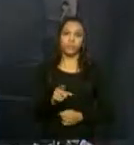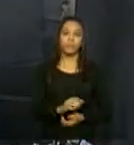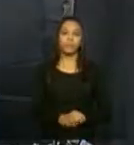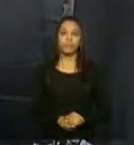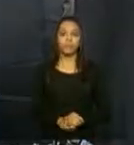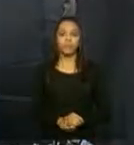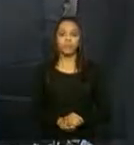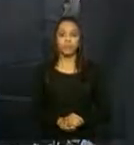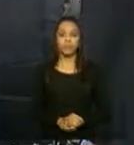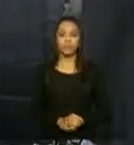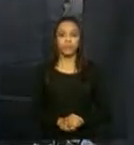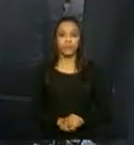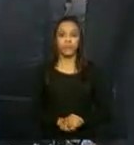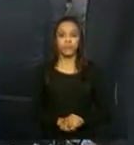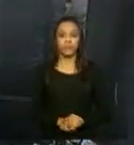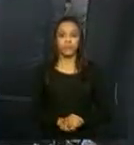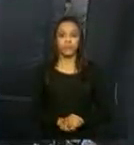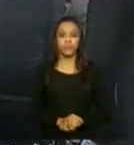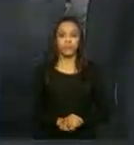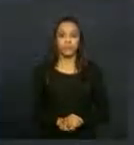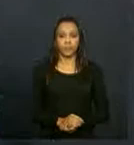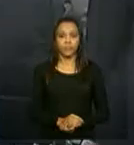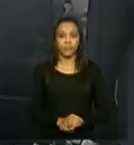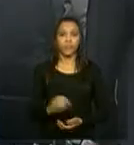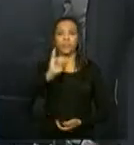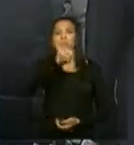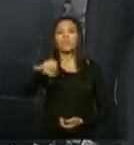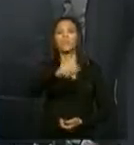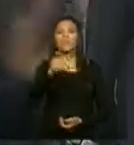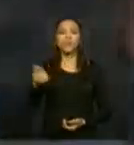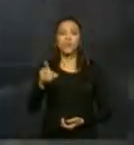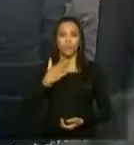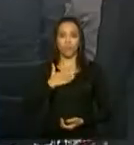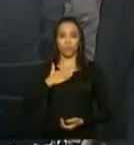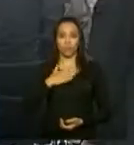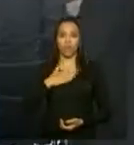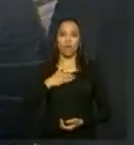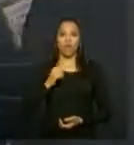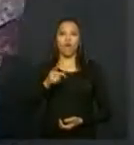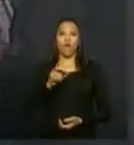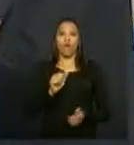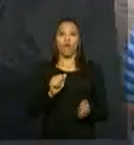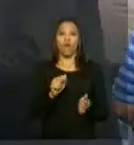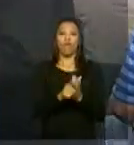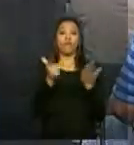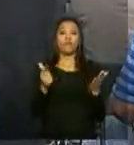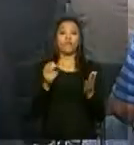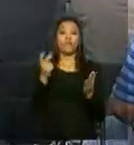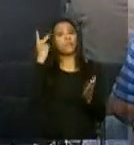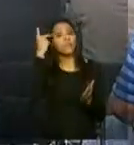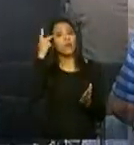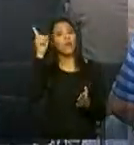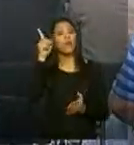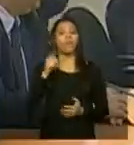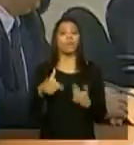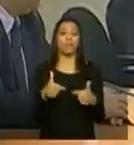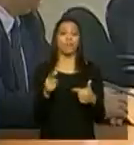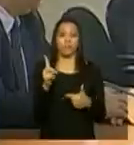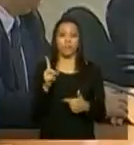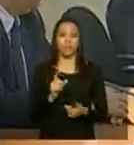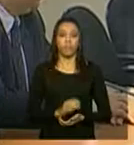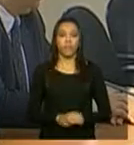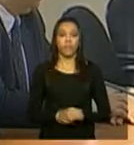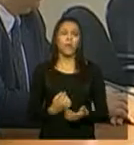oi é joão folha de são paulo trinta e uma coisa é